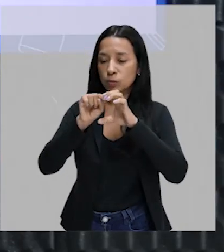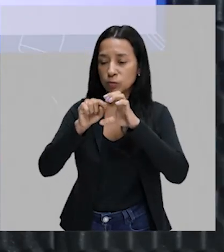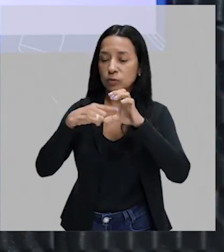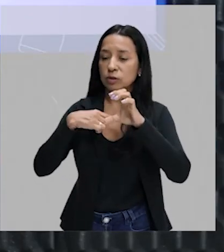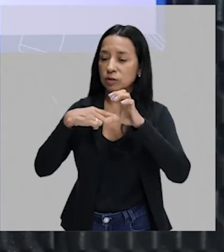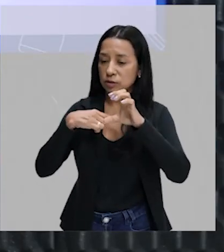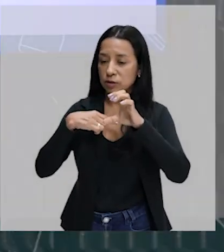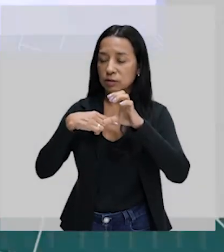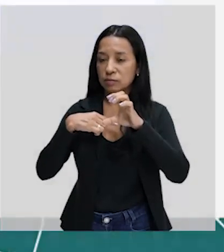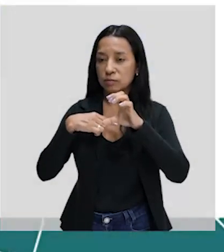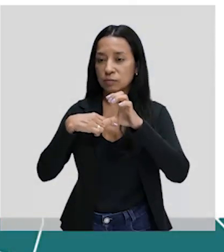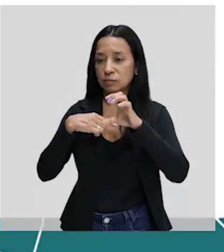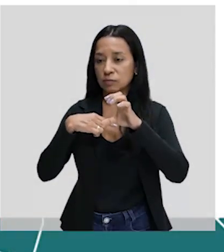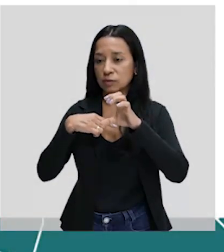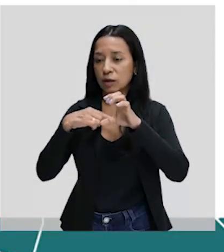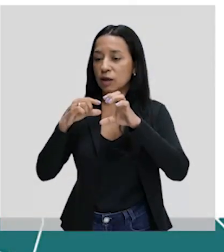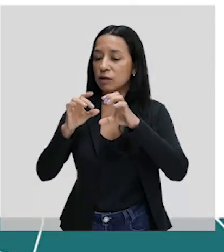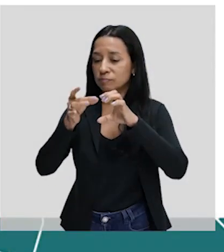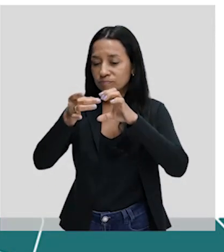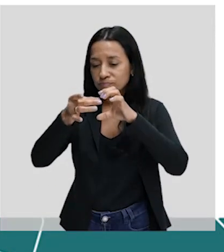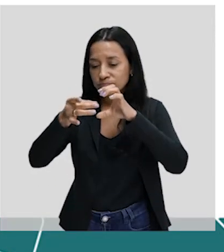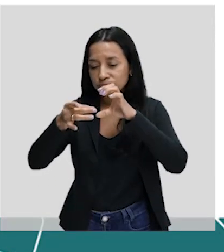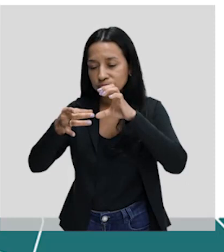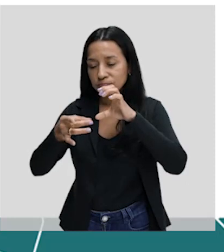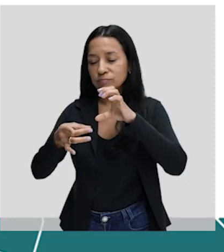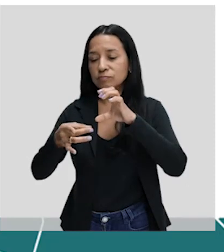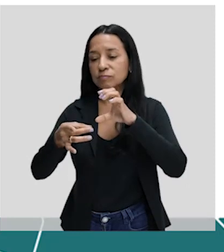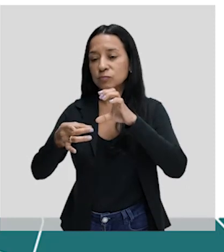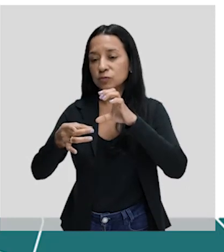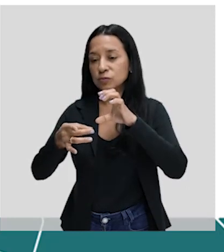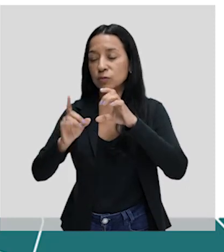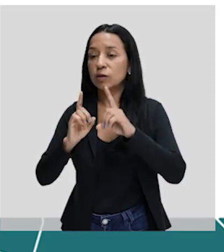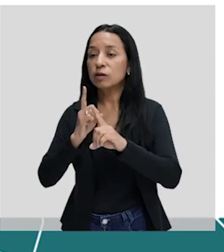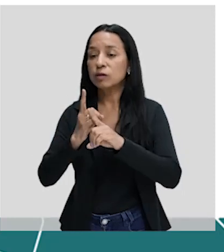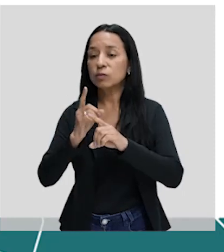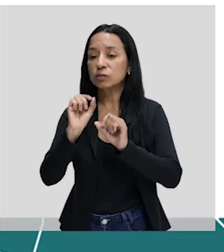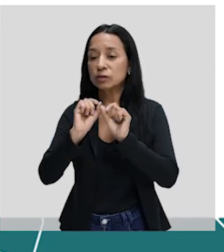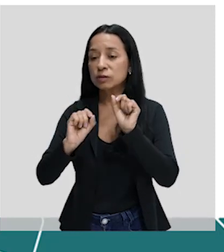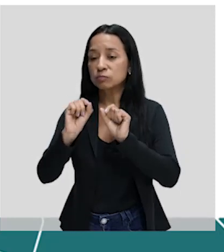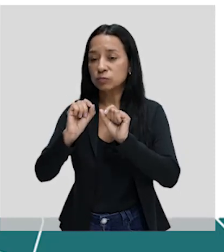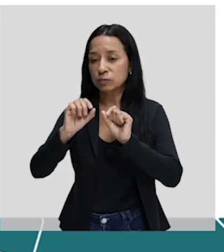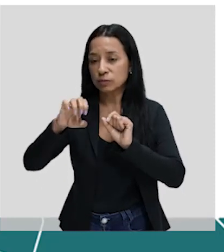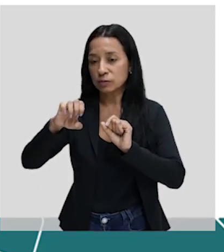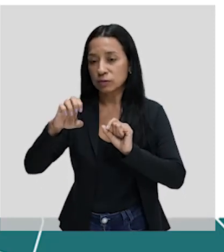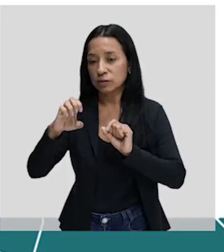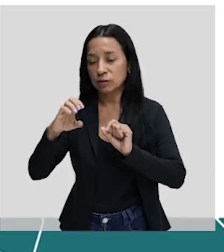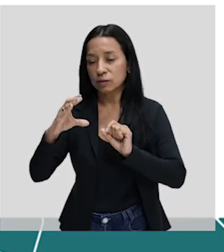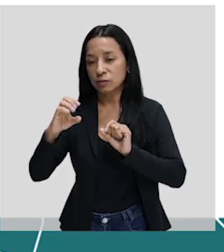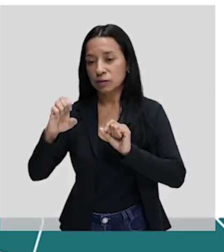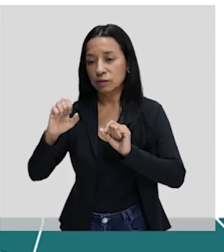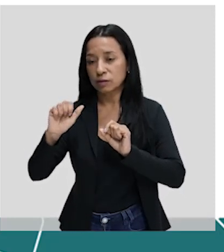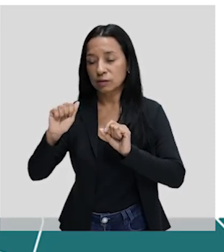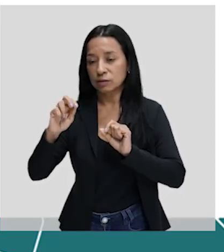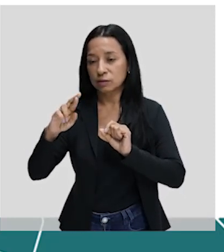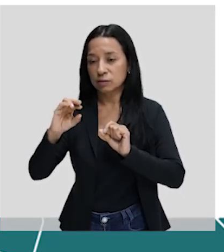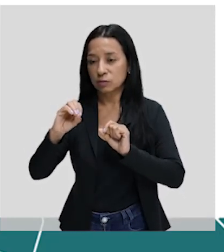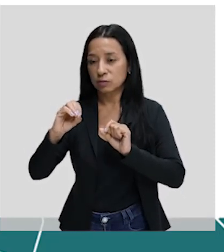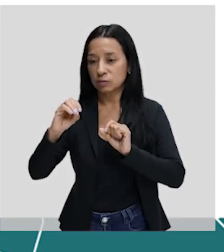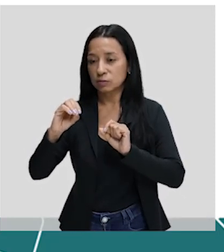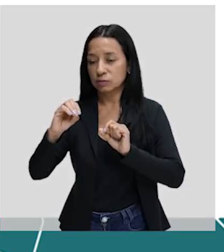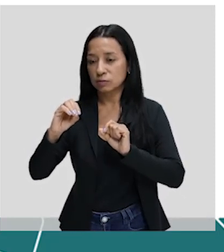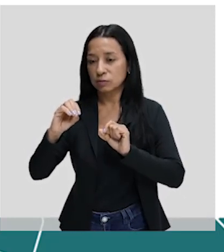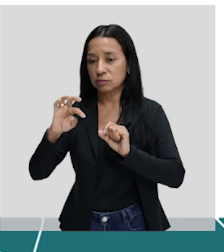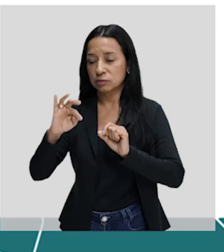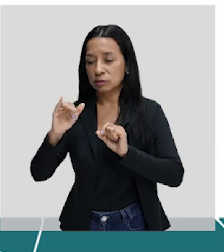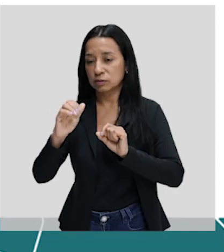os limites definidos, que é bem delimitado, você só vai encontrar em células eucarióticas. E um detalhe, essa